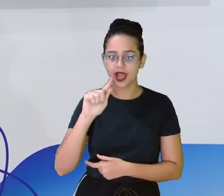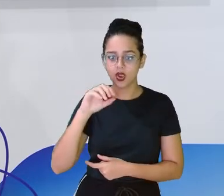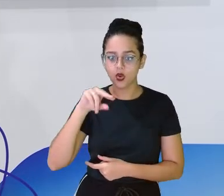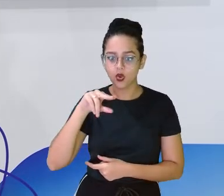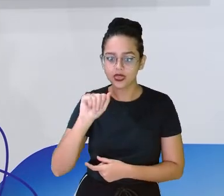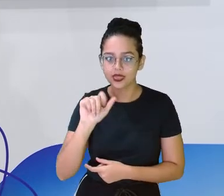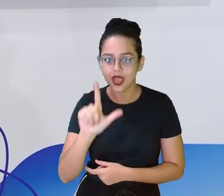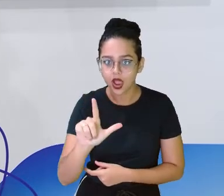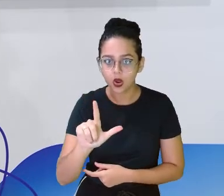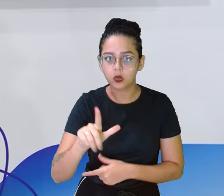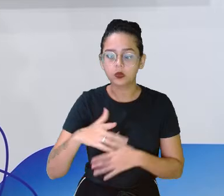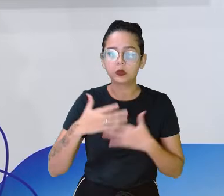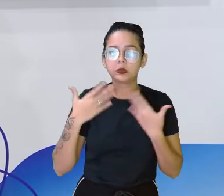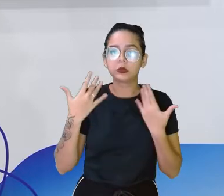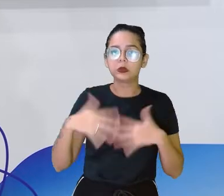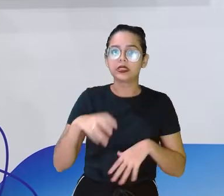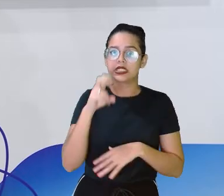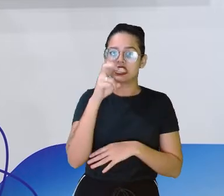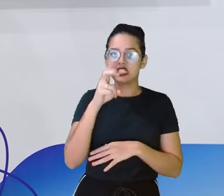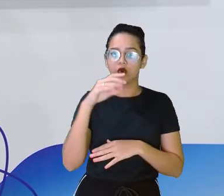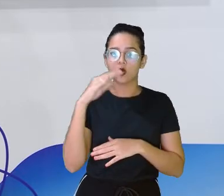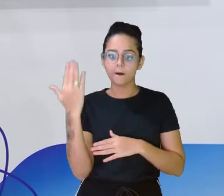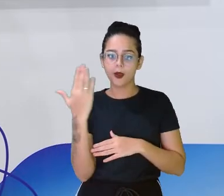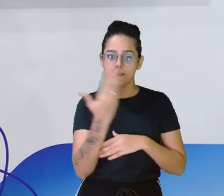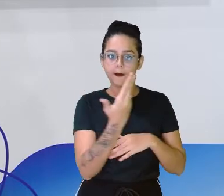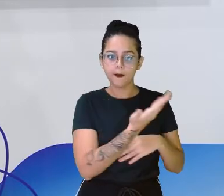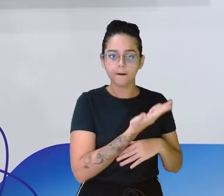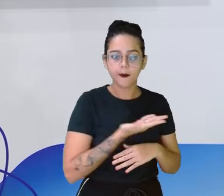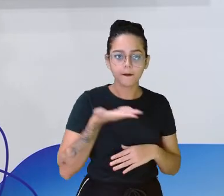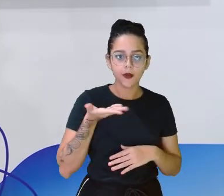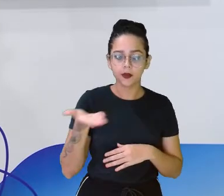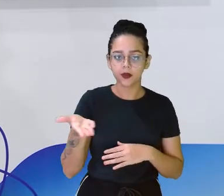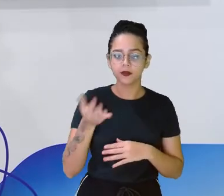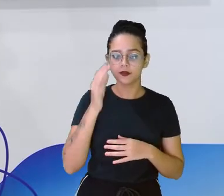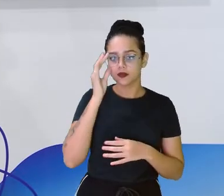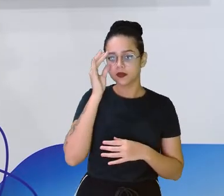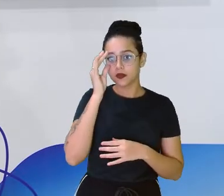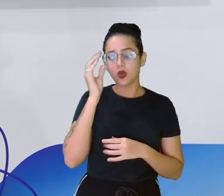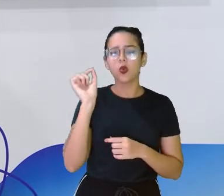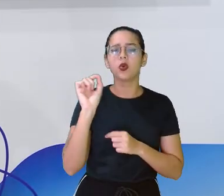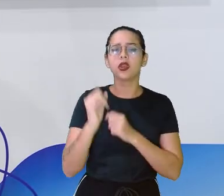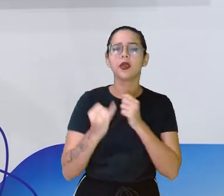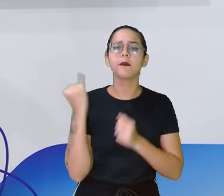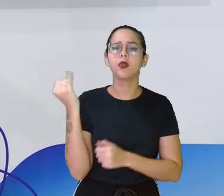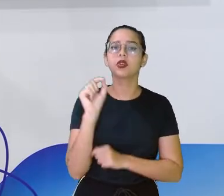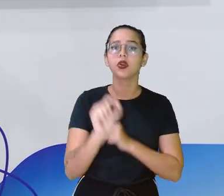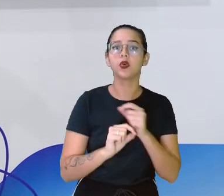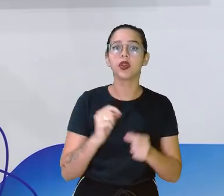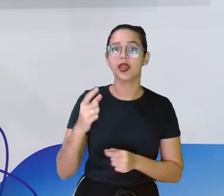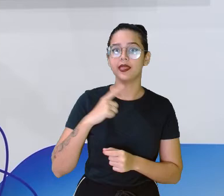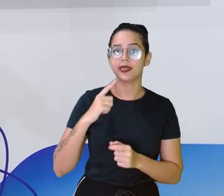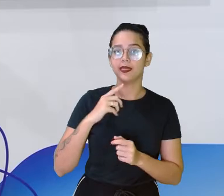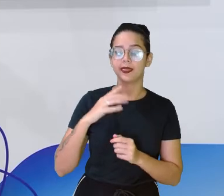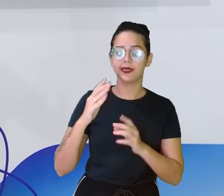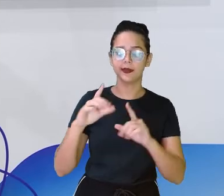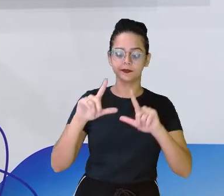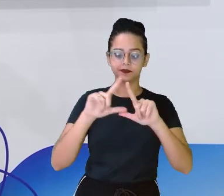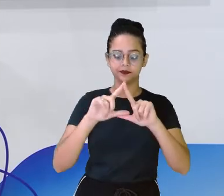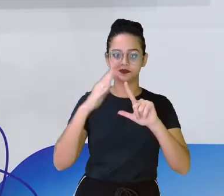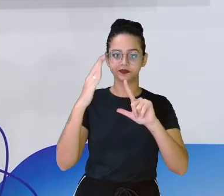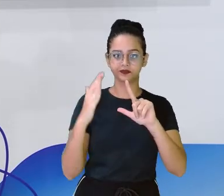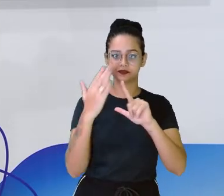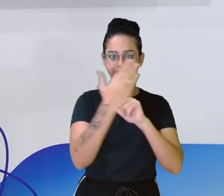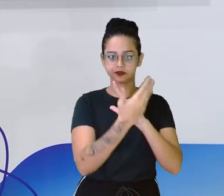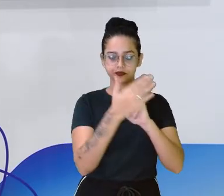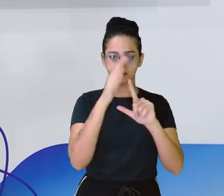polígono com 5 lados? Claro que pode. O que importa é ter faces laterais